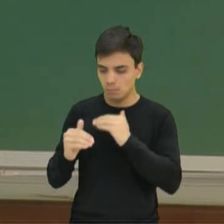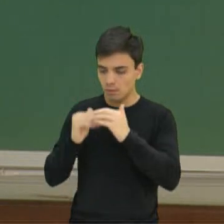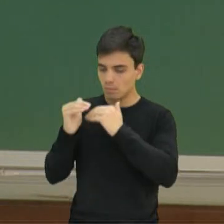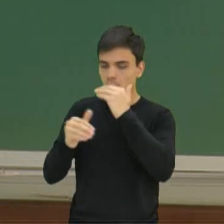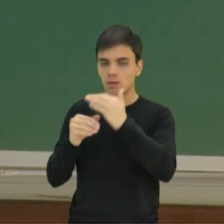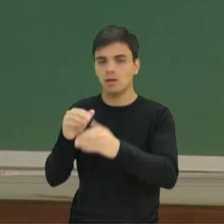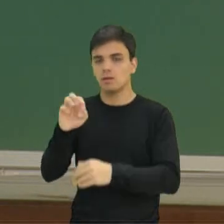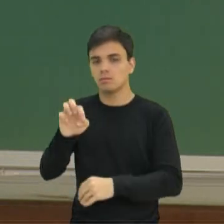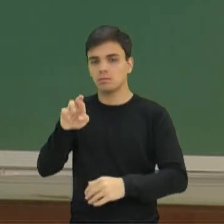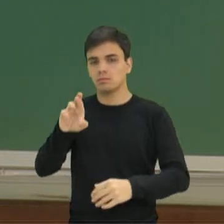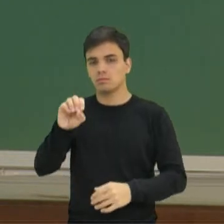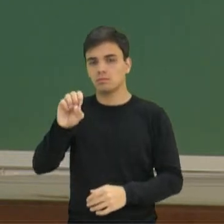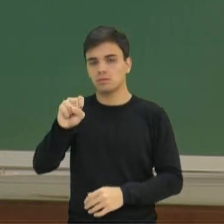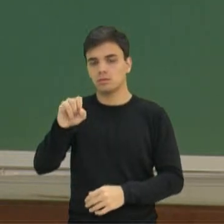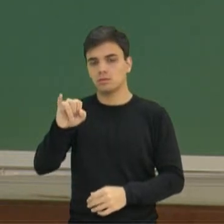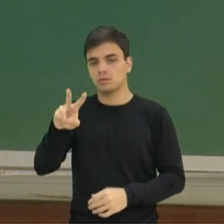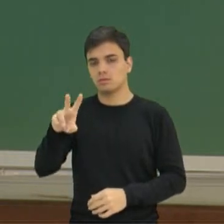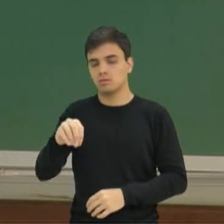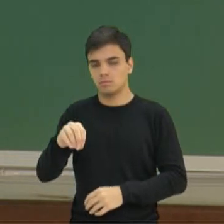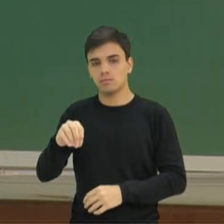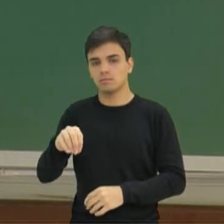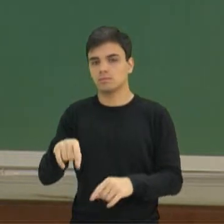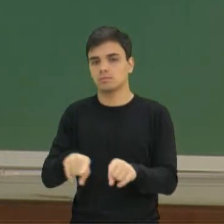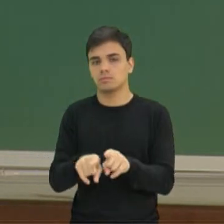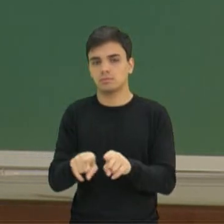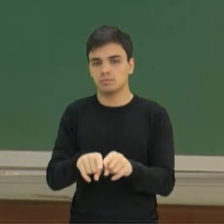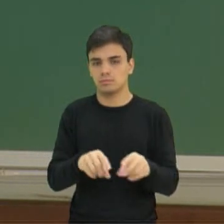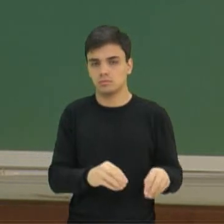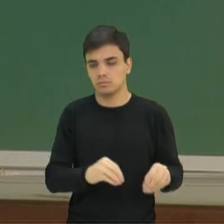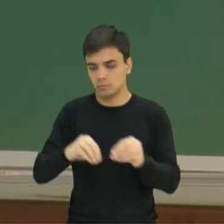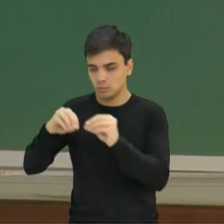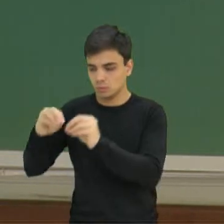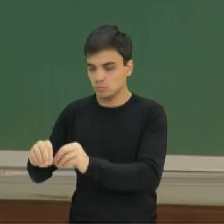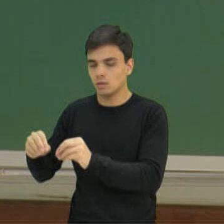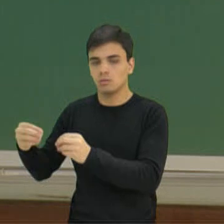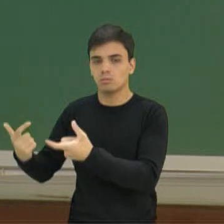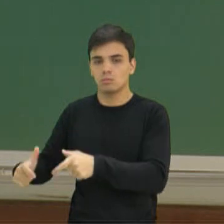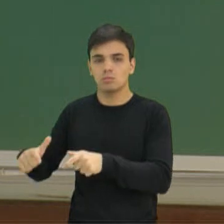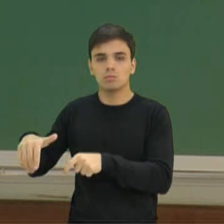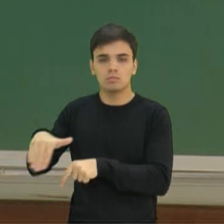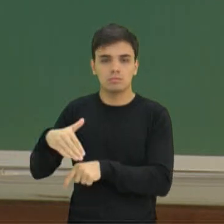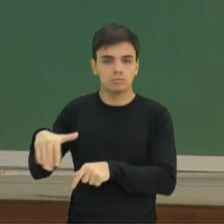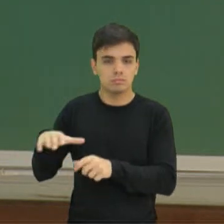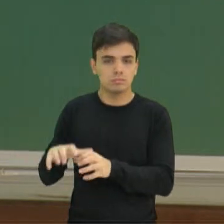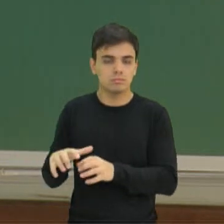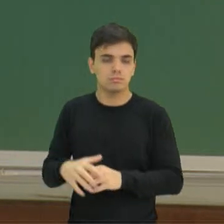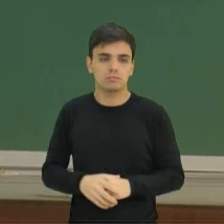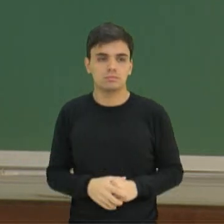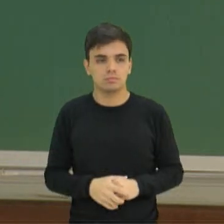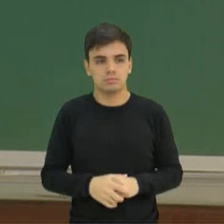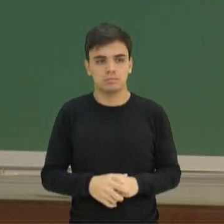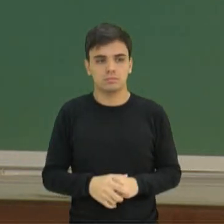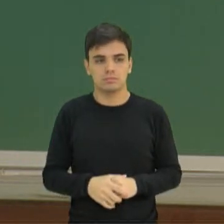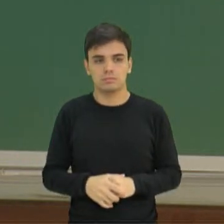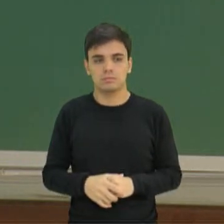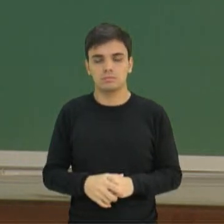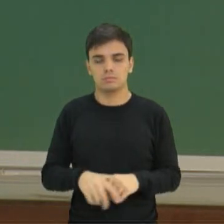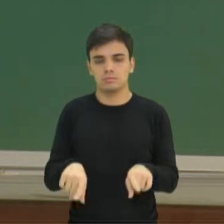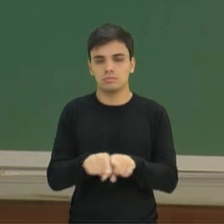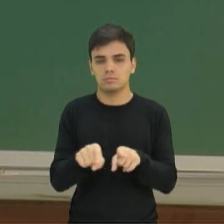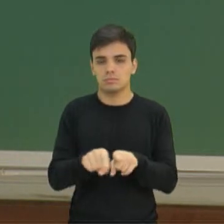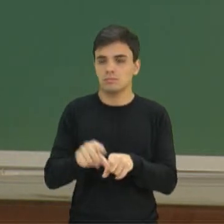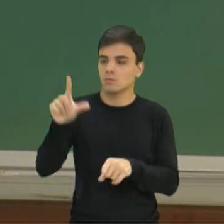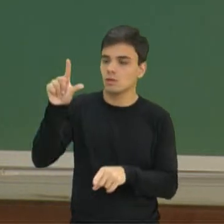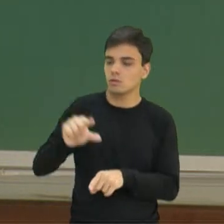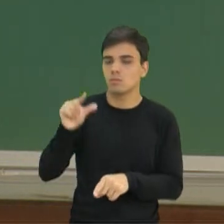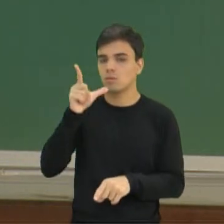é solo sem vegetação, vai ser carregado, vai ser transportado para outras partes. Escoamento superficial, diminuição